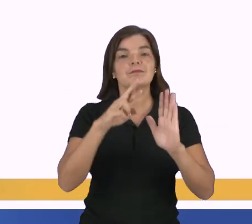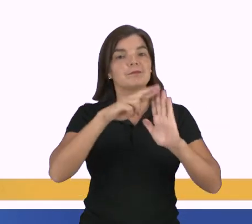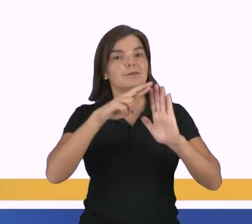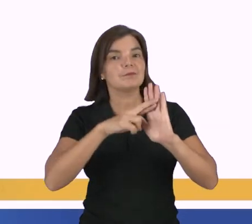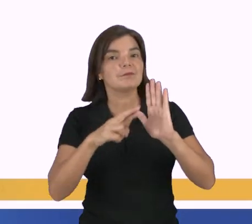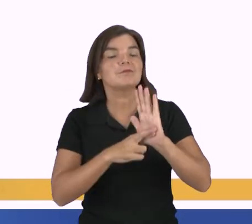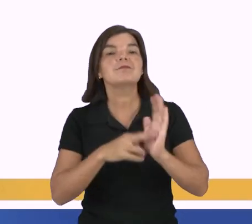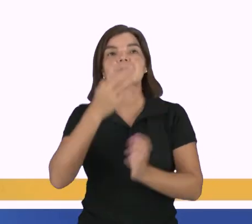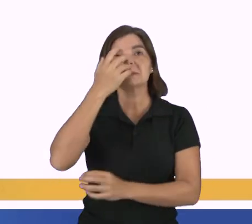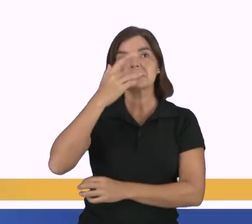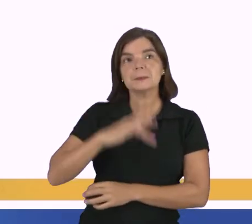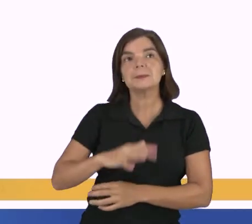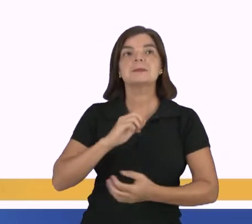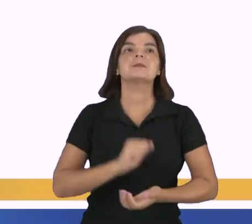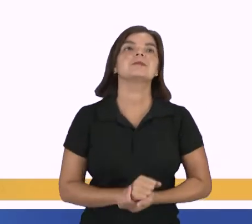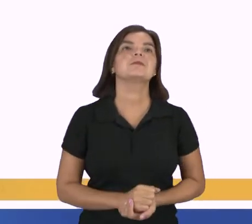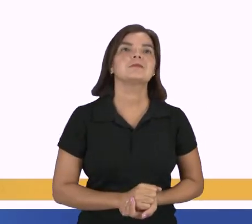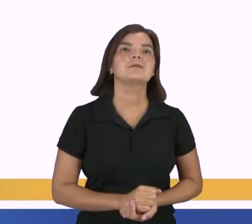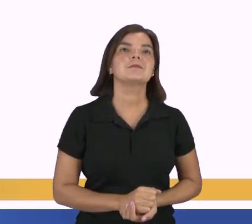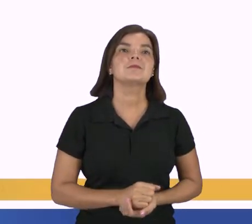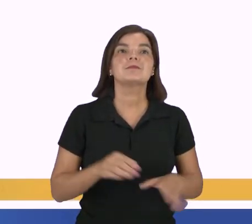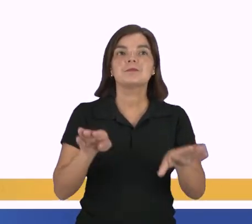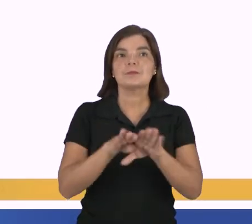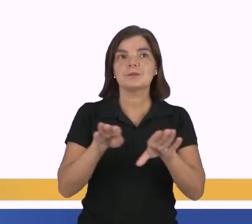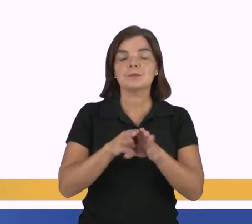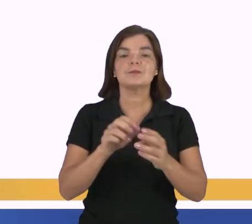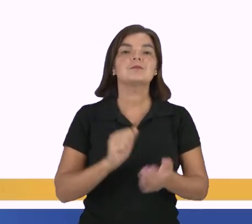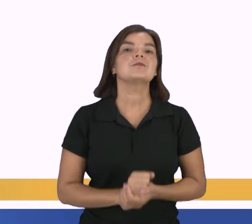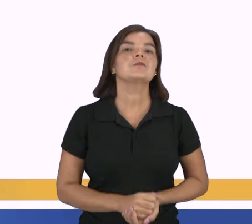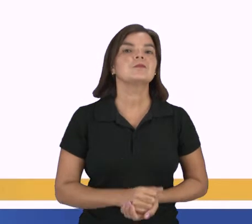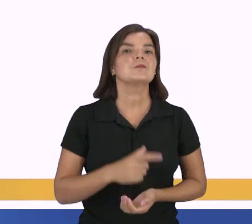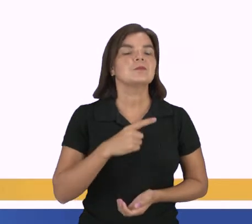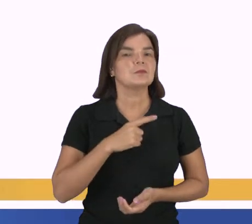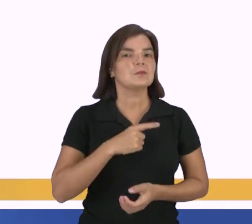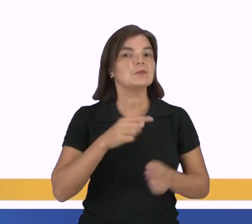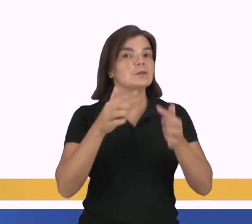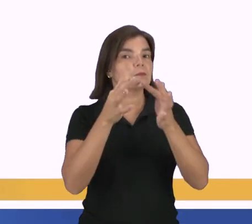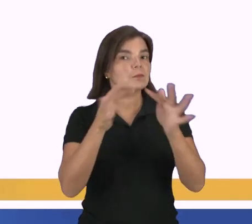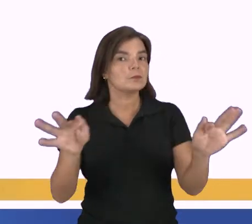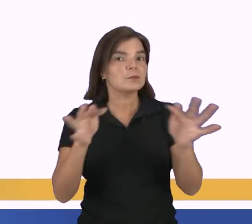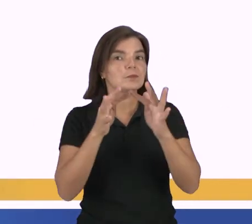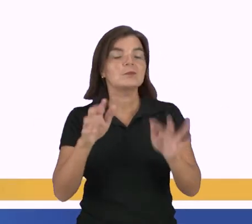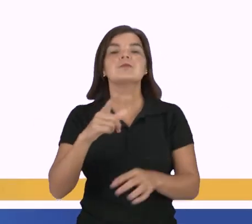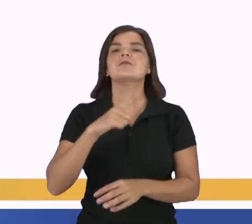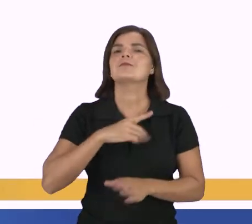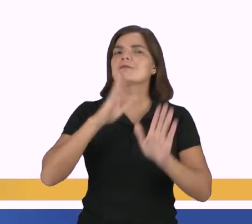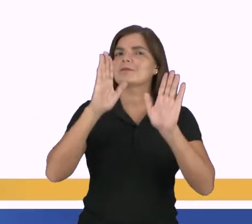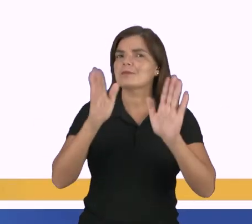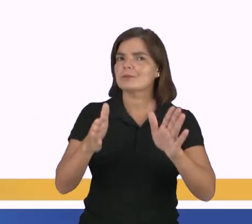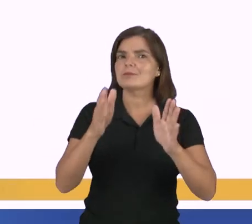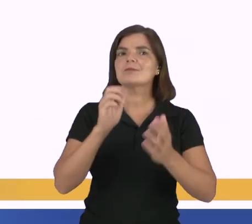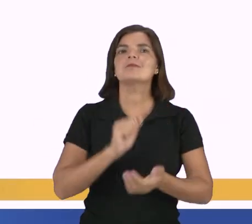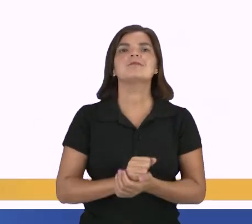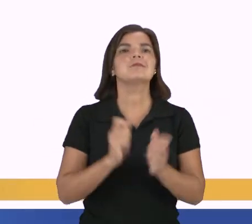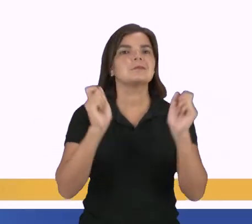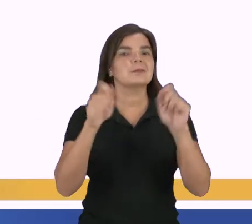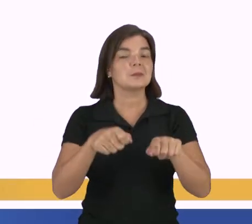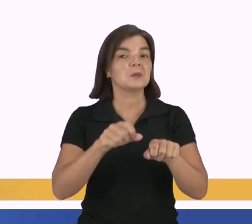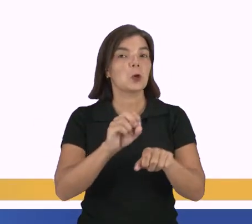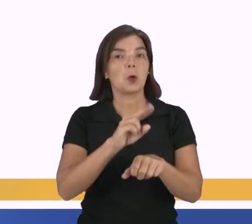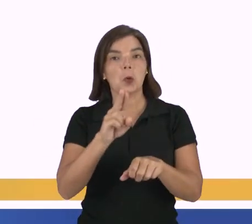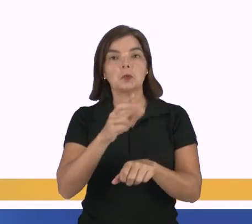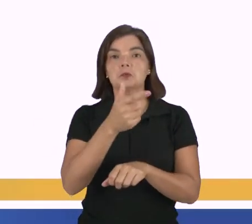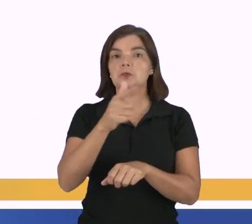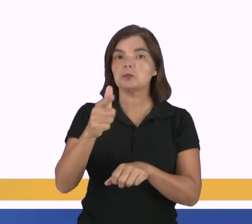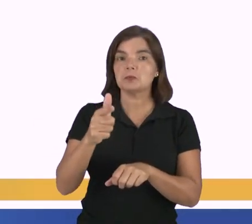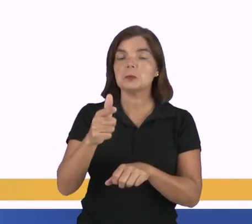tá? Nós também temos uma ressalva que as orações, elas, como eu já disse, elas podem ou não ter um